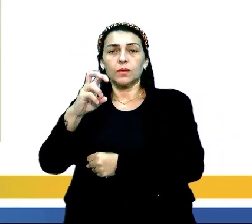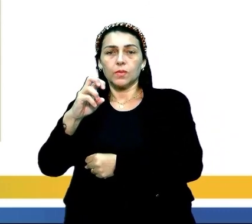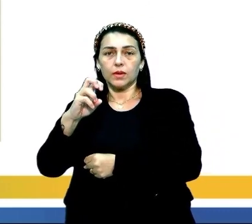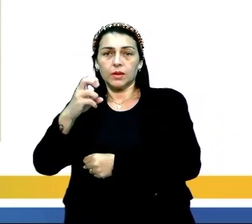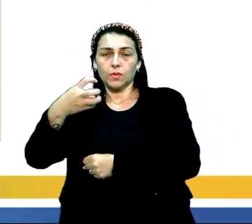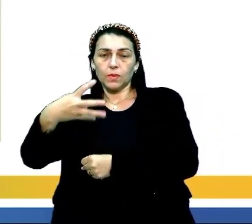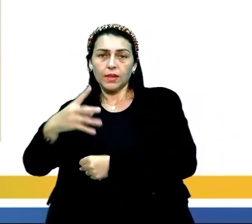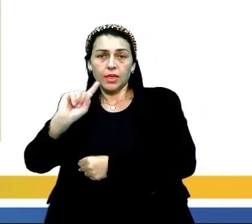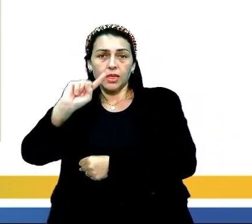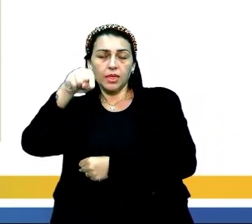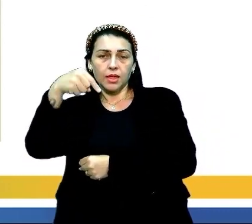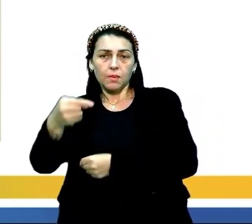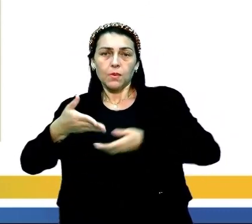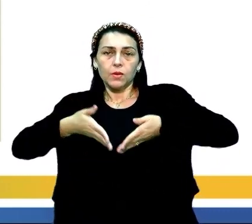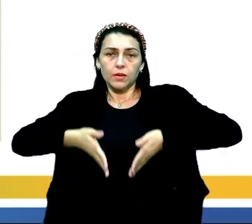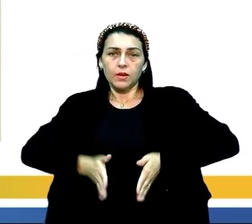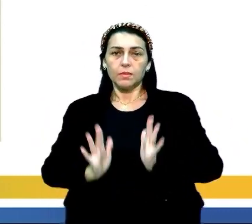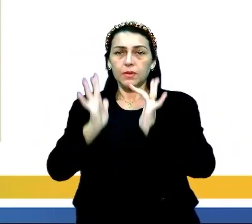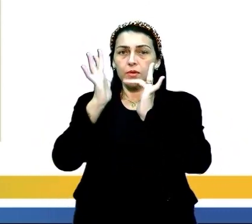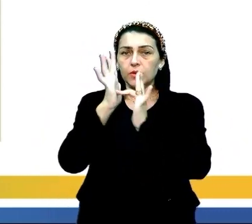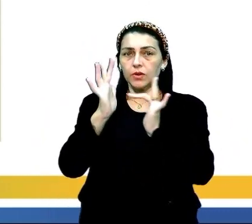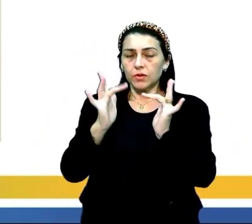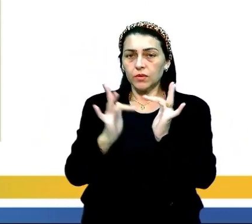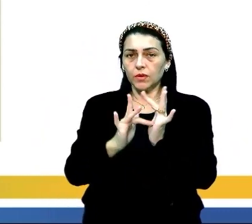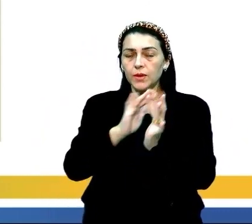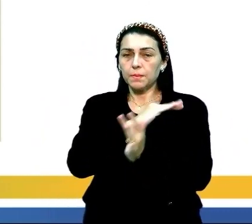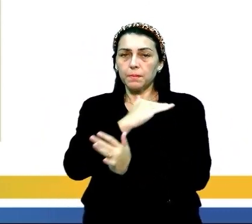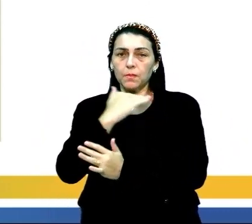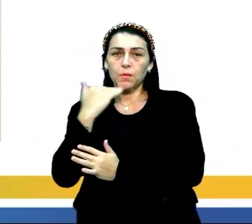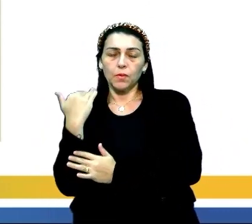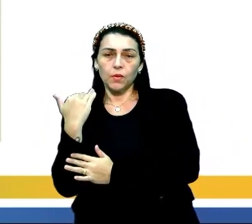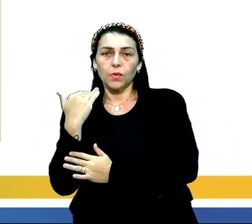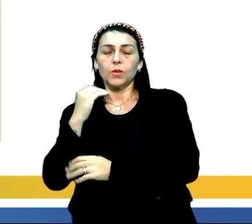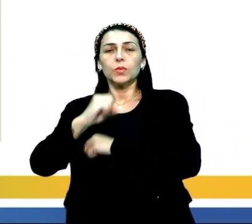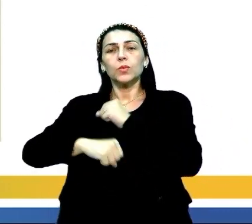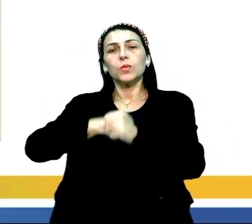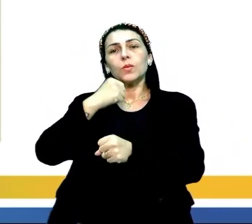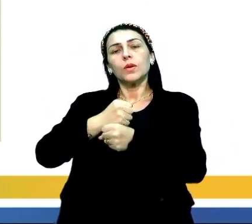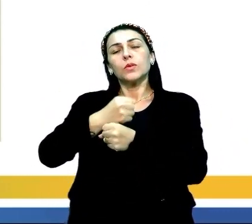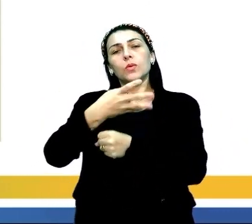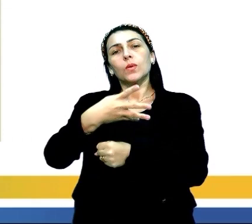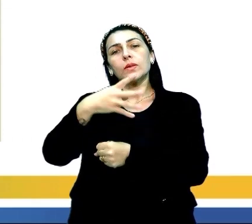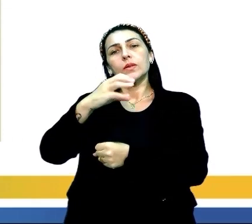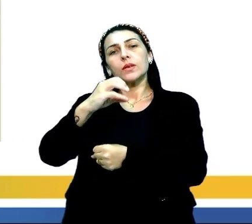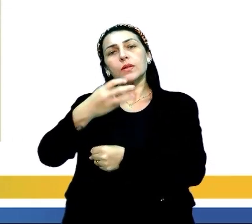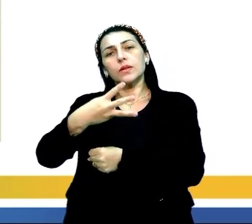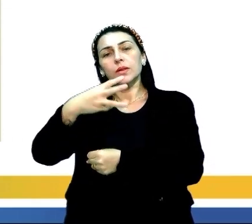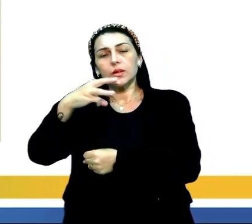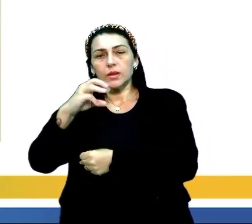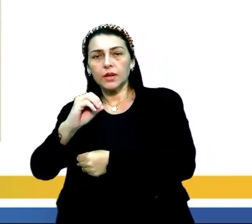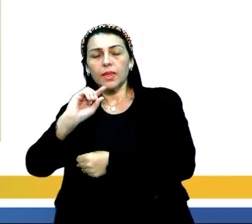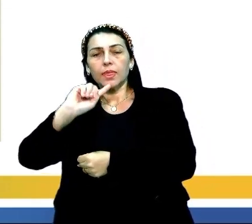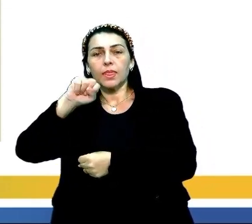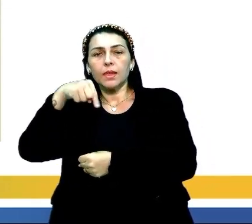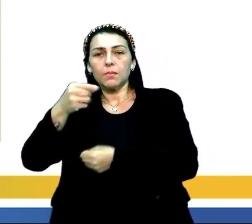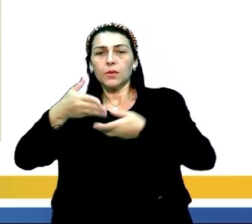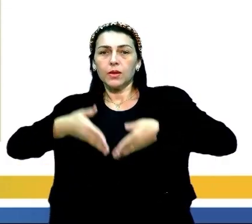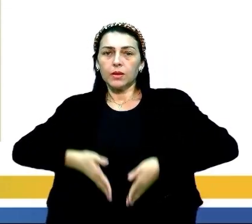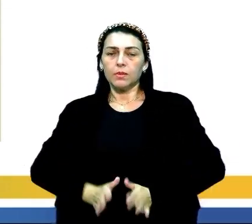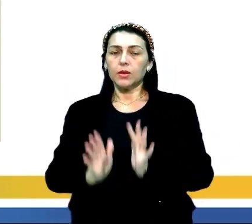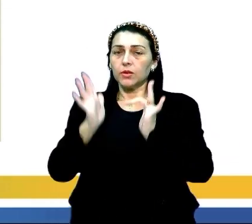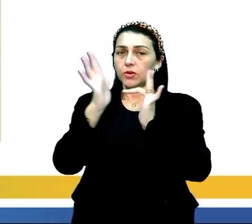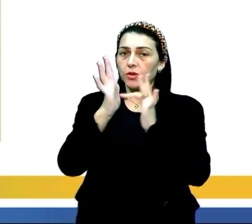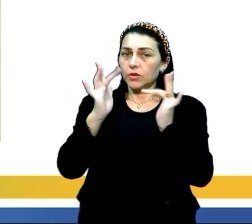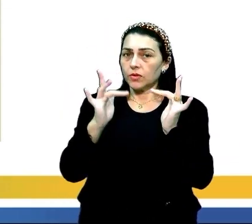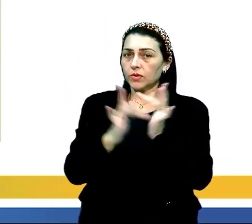354 depois de Cristo e faleceu no ano 430 depois de Cristo.